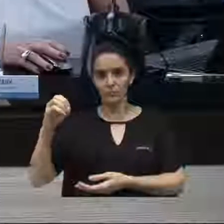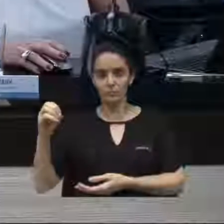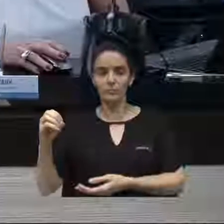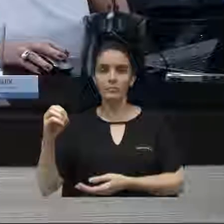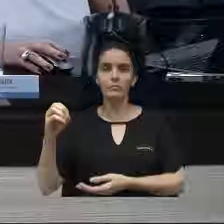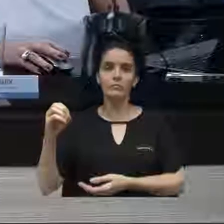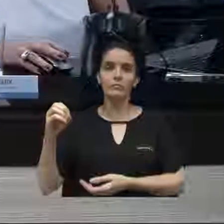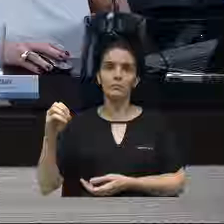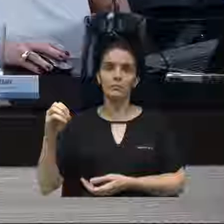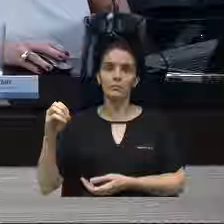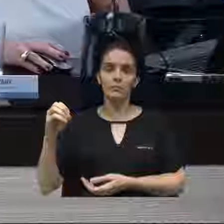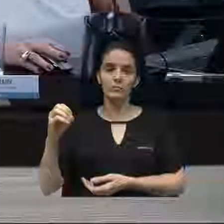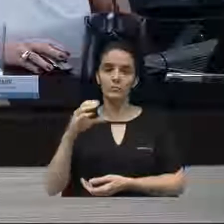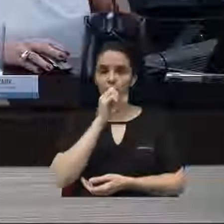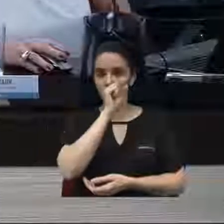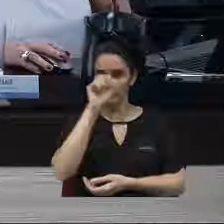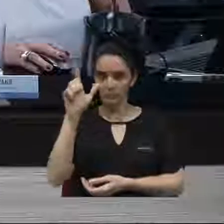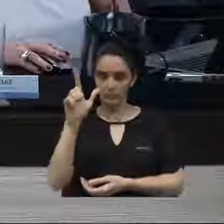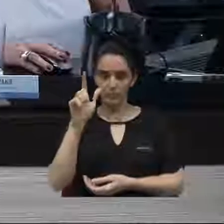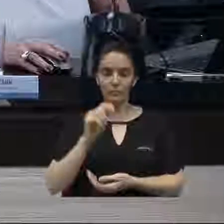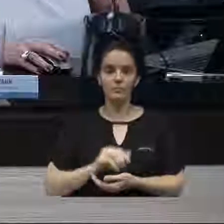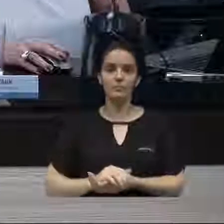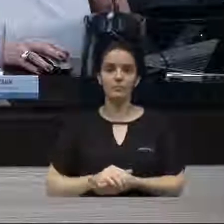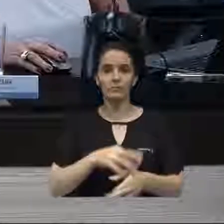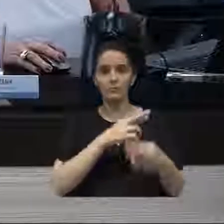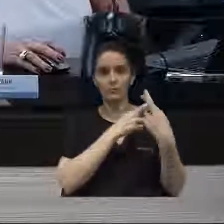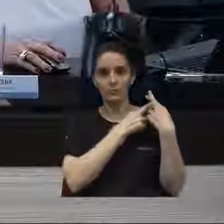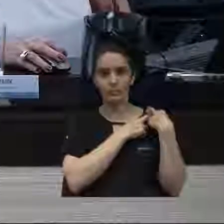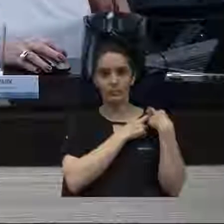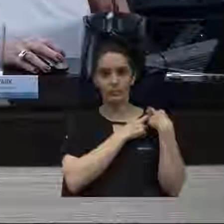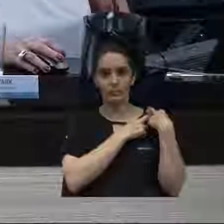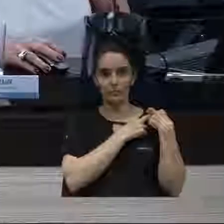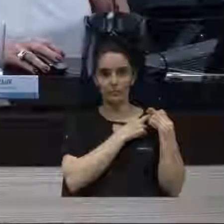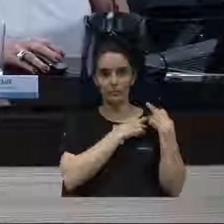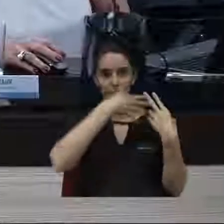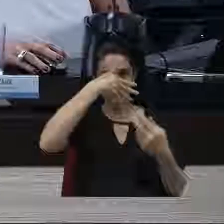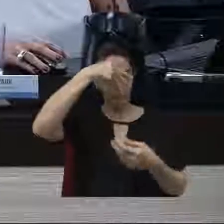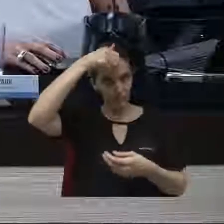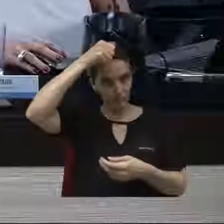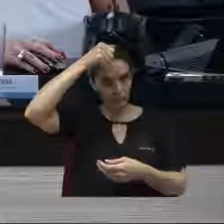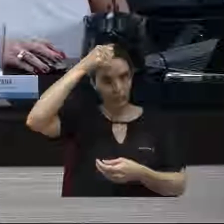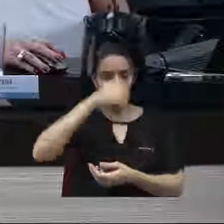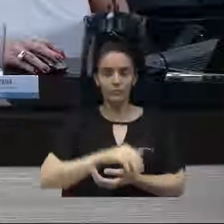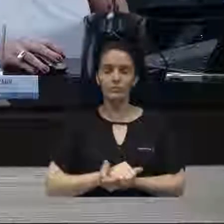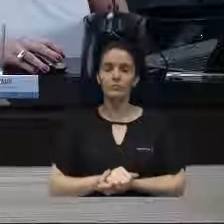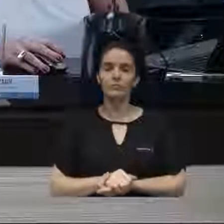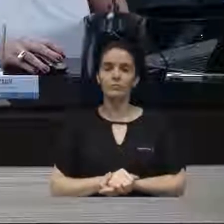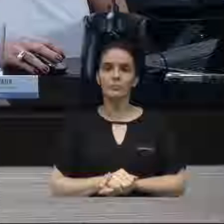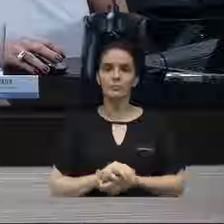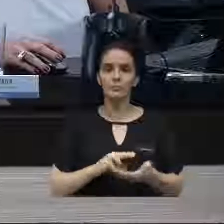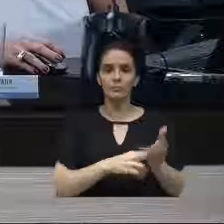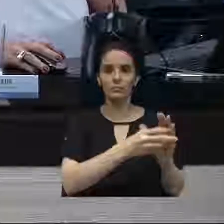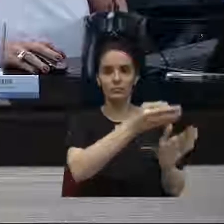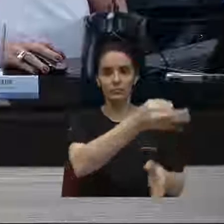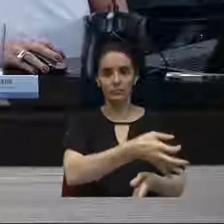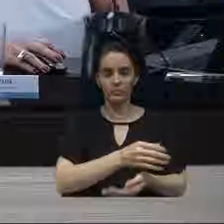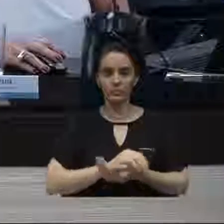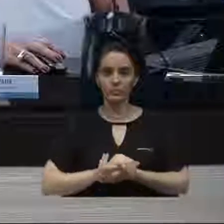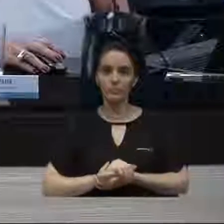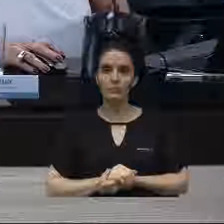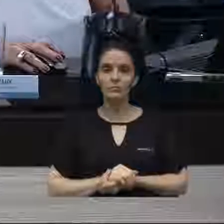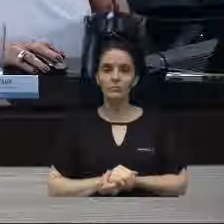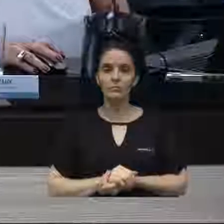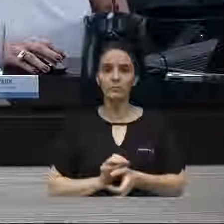3404-0100000, Limeira. Autoria do vereador Antônio Franco de Moraes. encaminhe-se às comissões